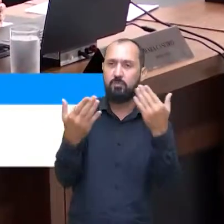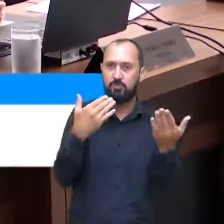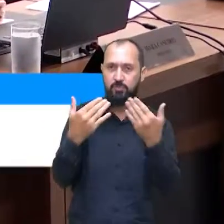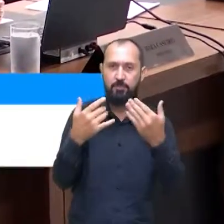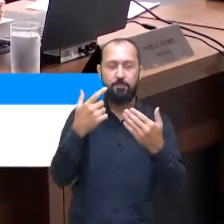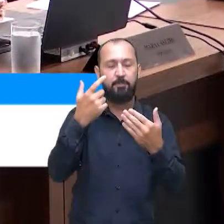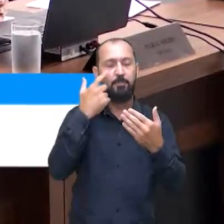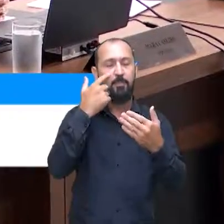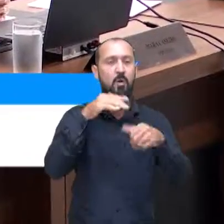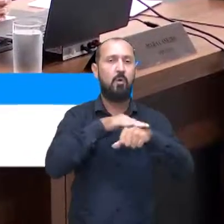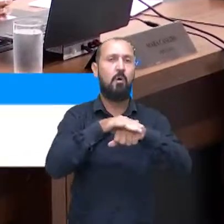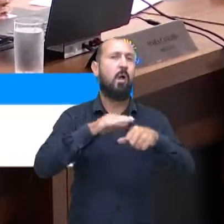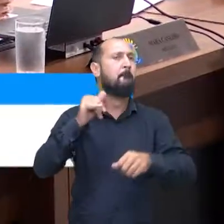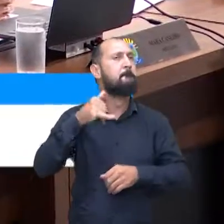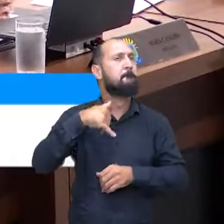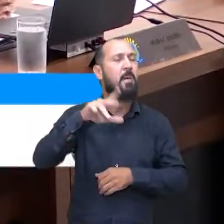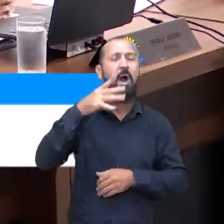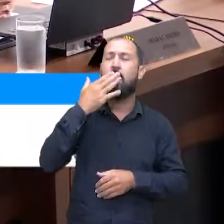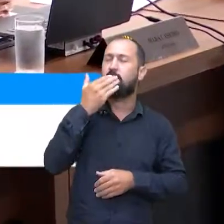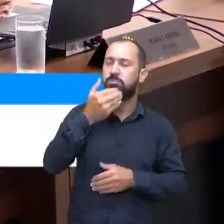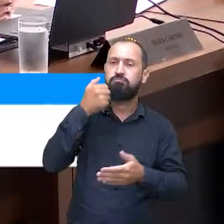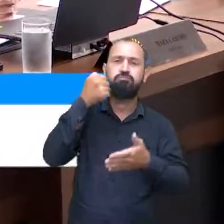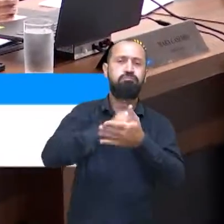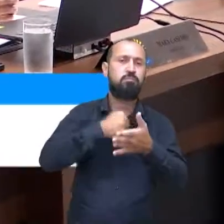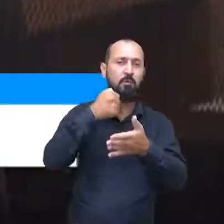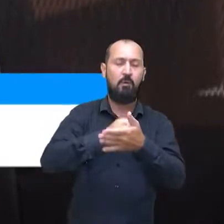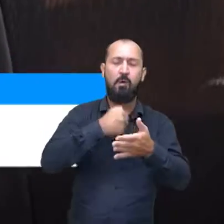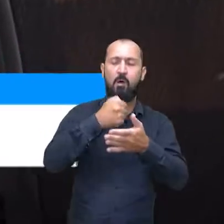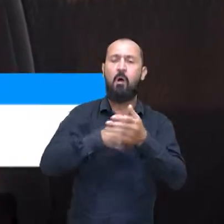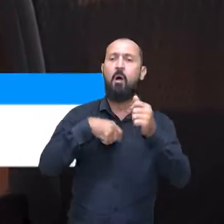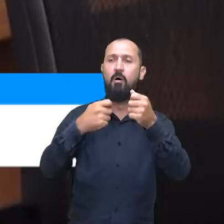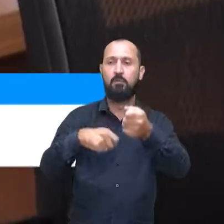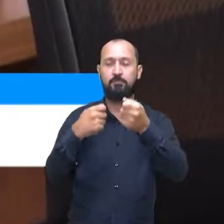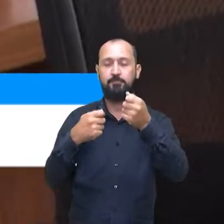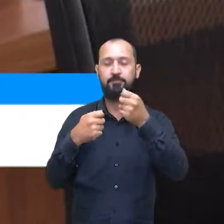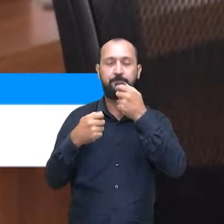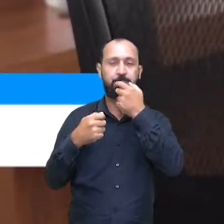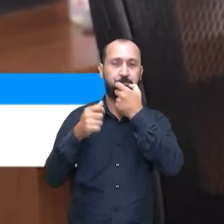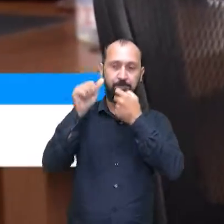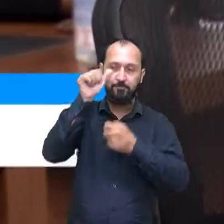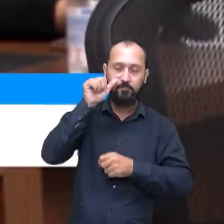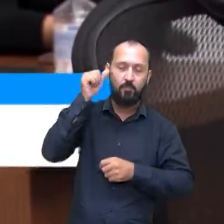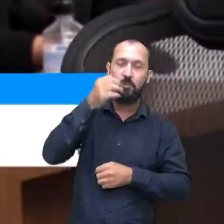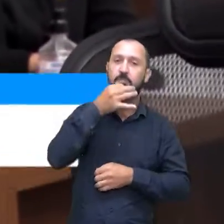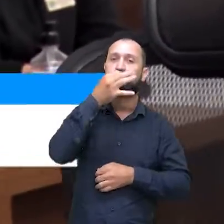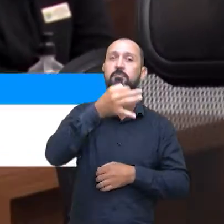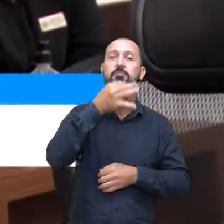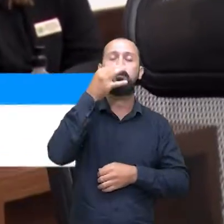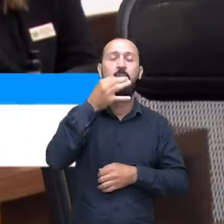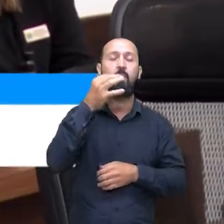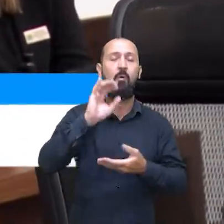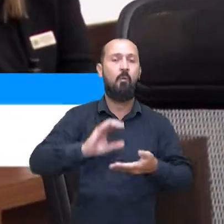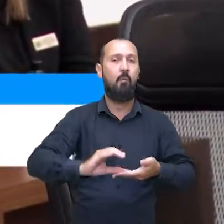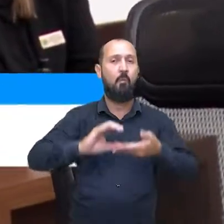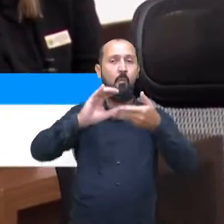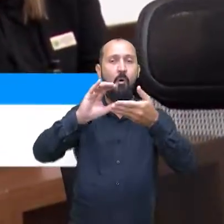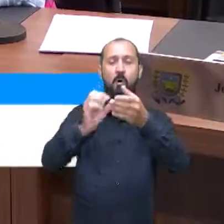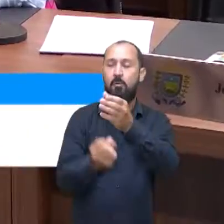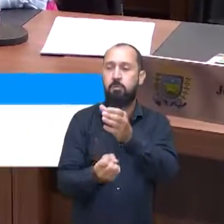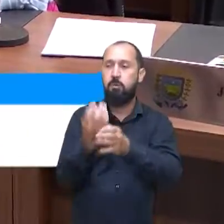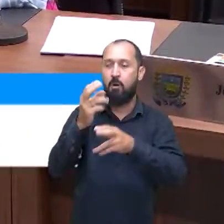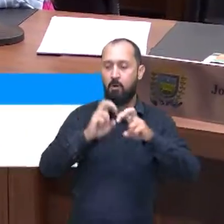reivindica que o governo do estado abra a questão para diálogo, para ouvir especialmente as principais reivindicações dos